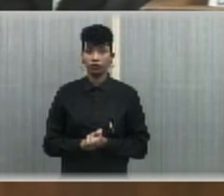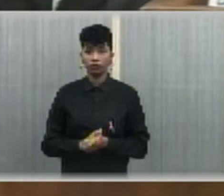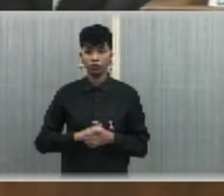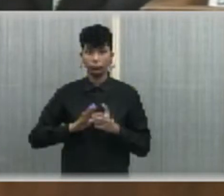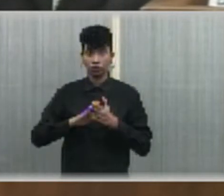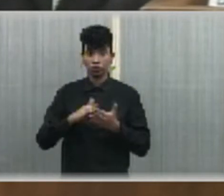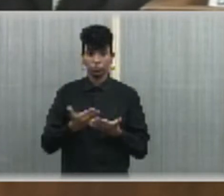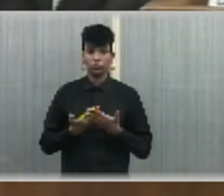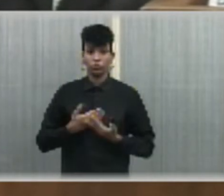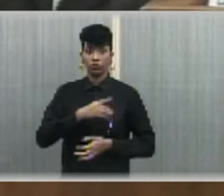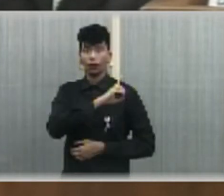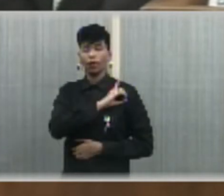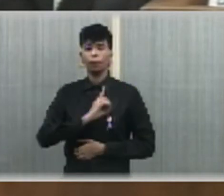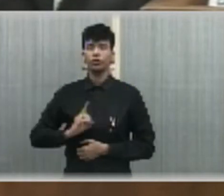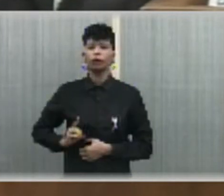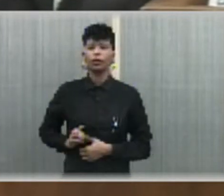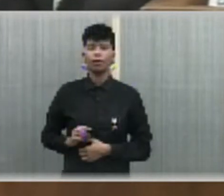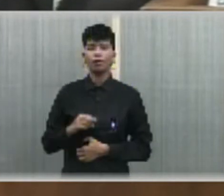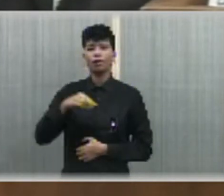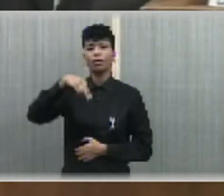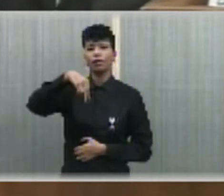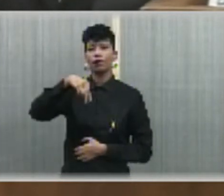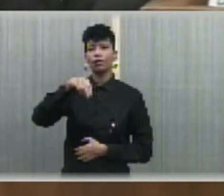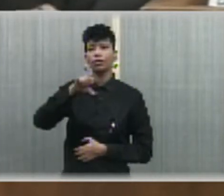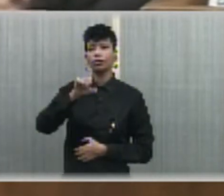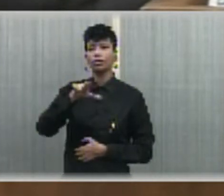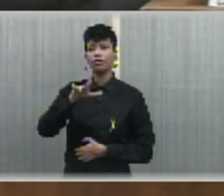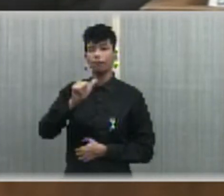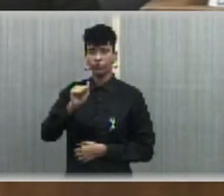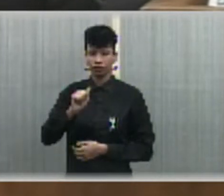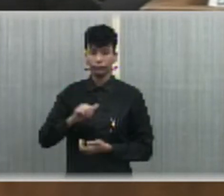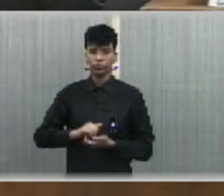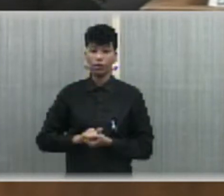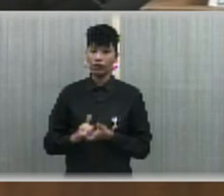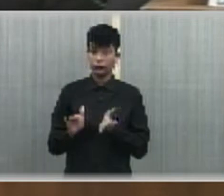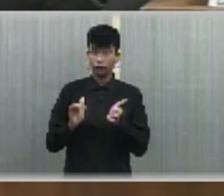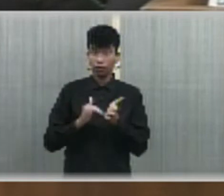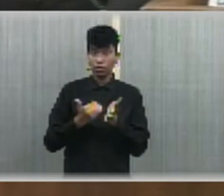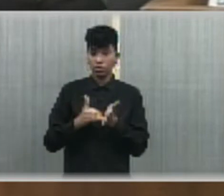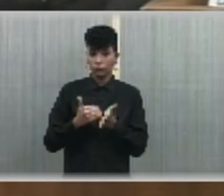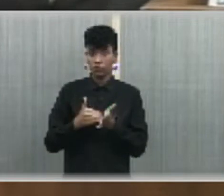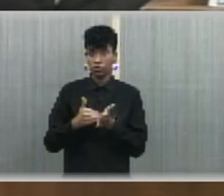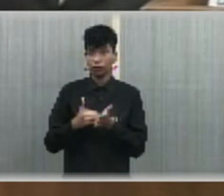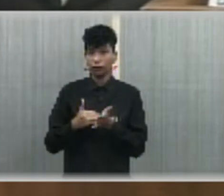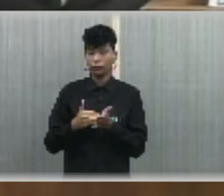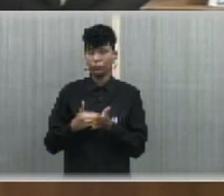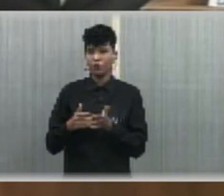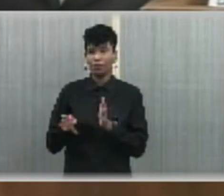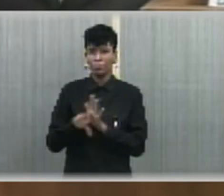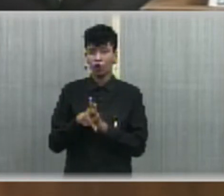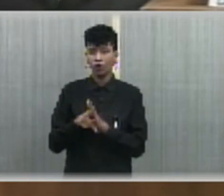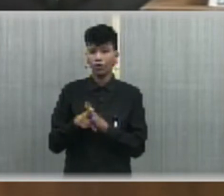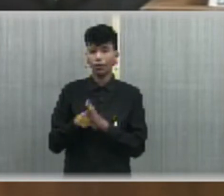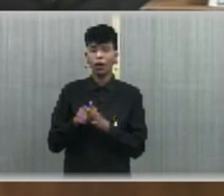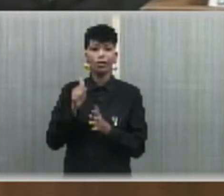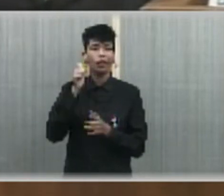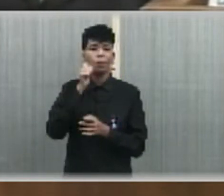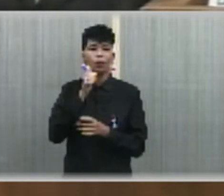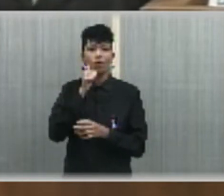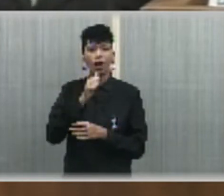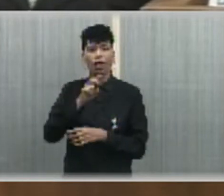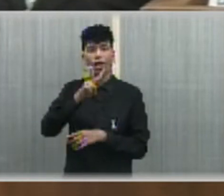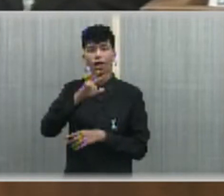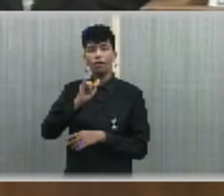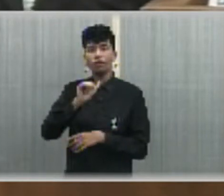Requerimento do deputado Gustavo Neiva. Requer da Secretaria de Transporte, da secretária, engenheira Vilani,